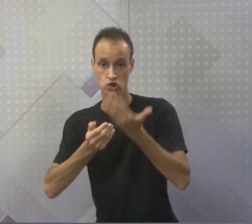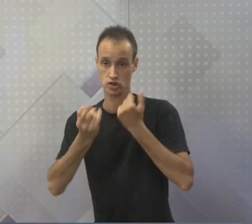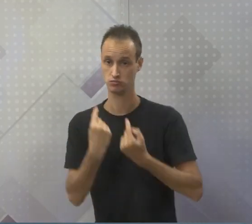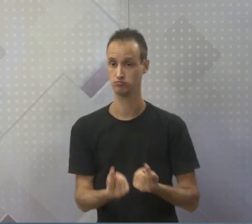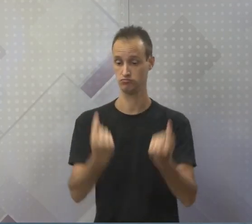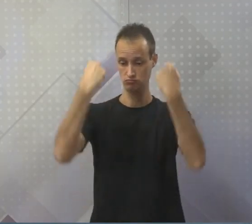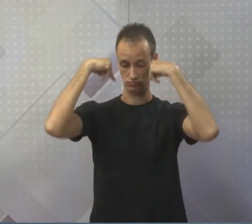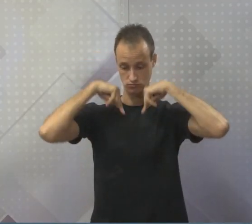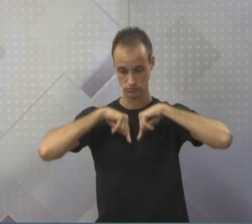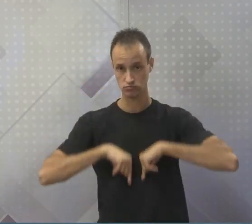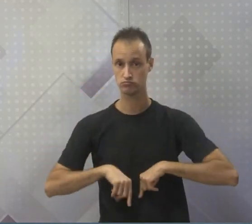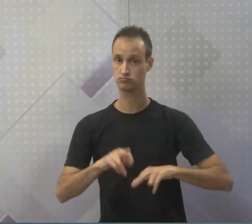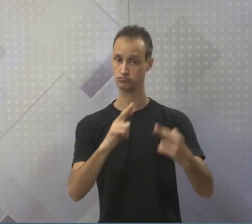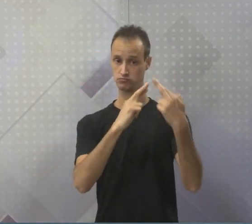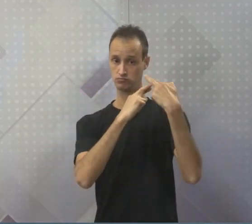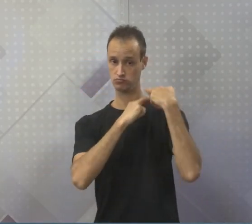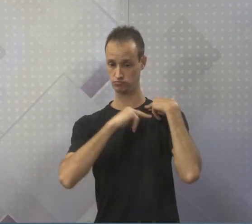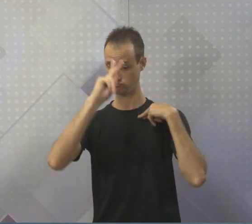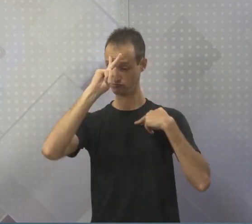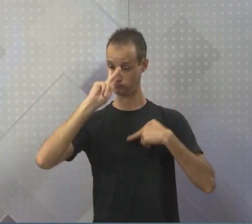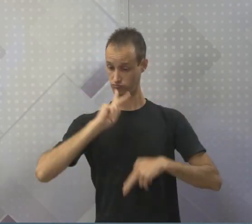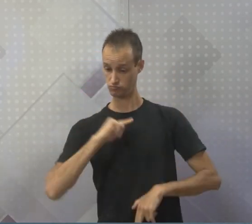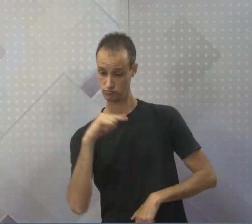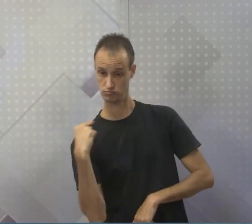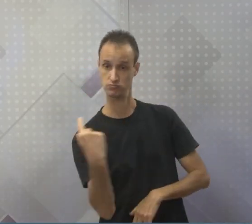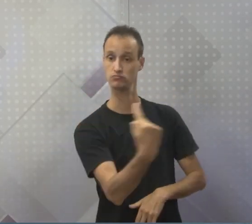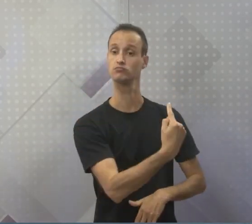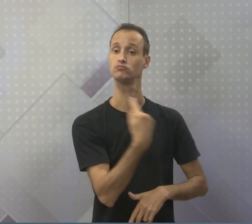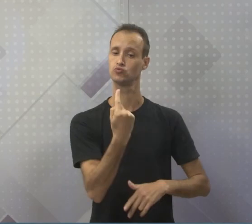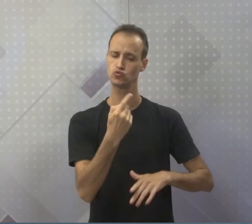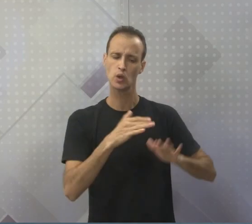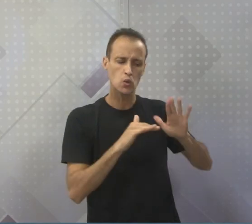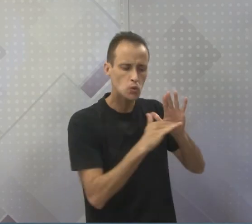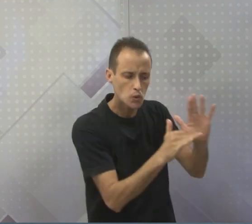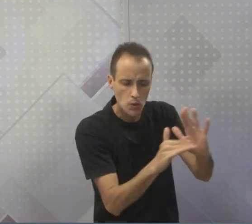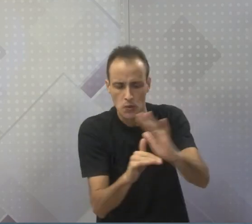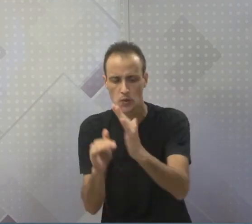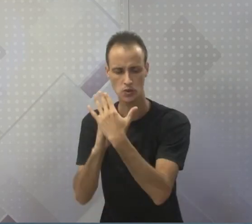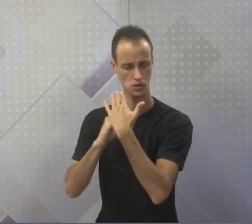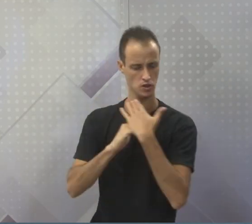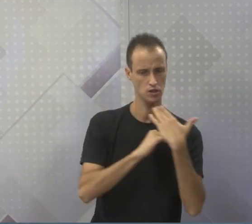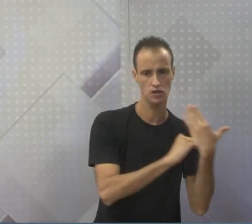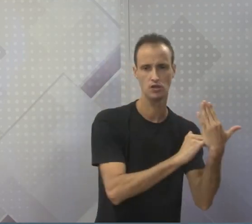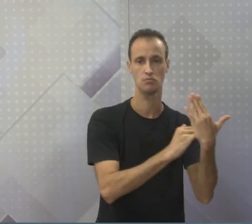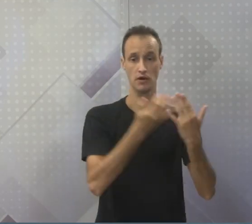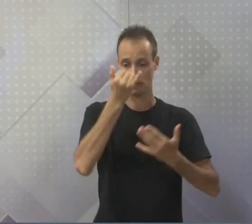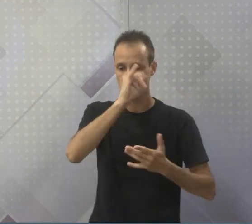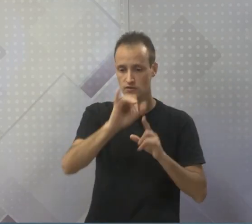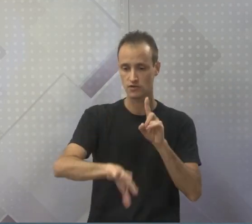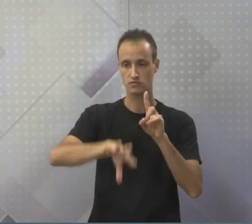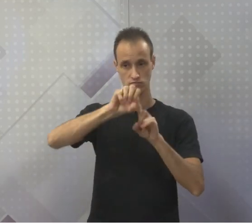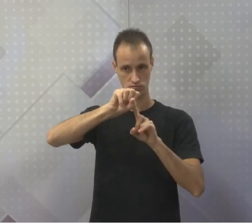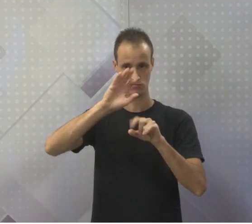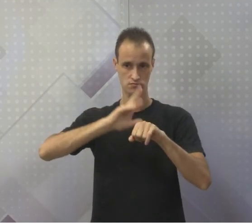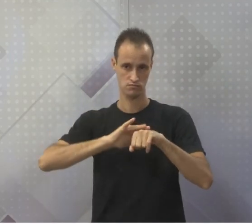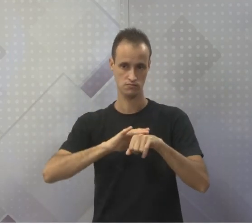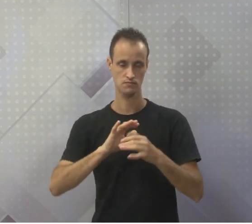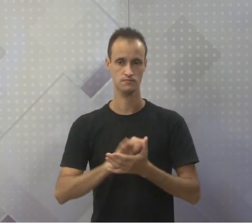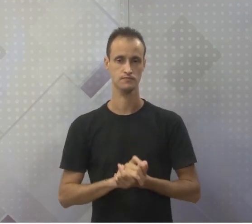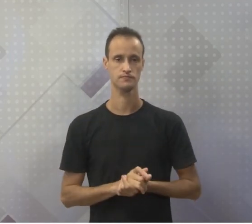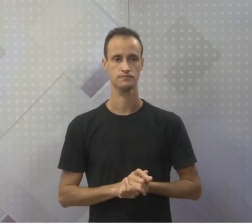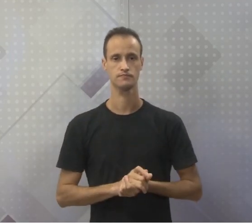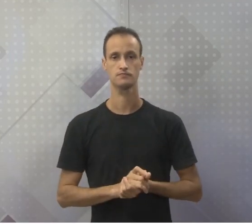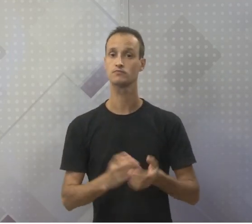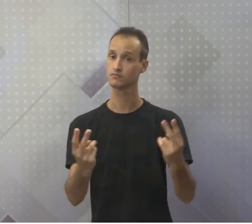É responsabilidade nossa ter cuidado com essas coisas para evitar adoecer, né, gente? Olha para